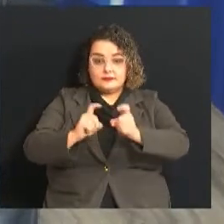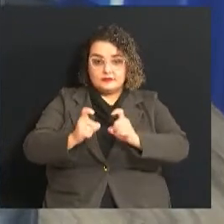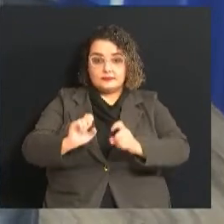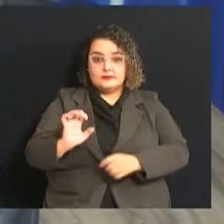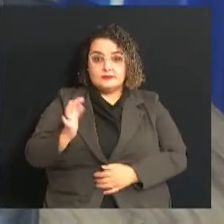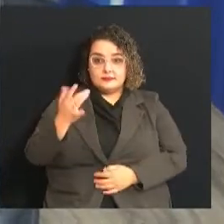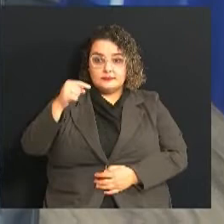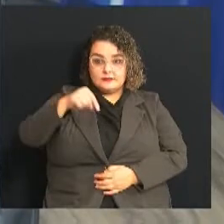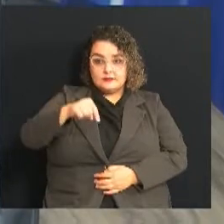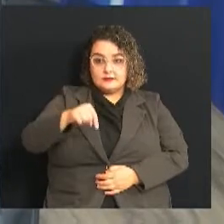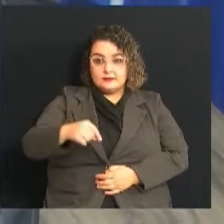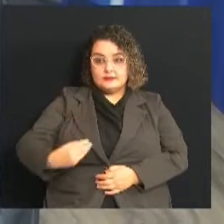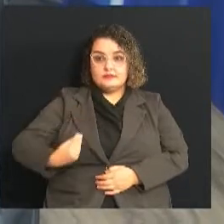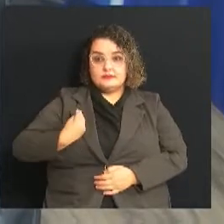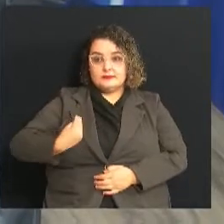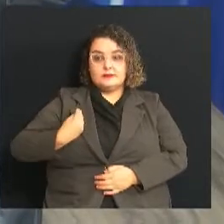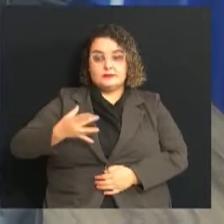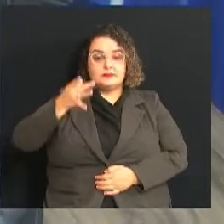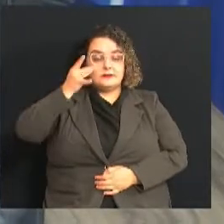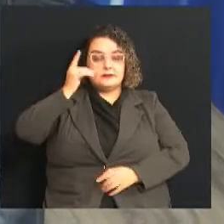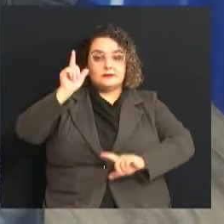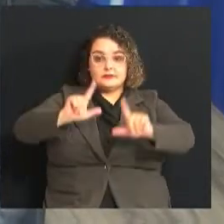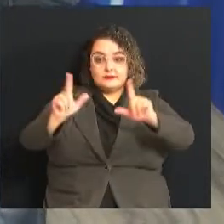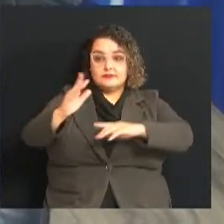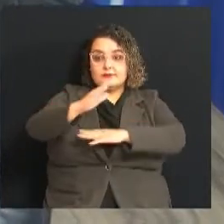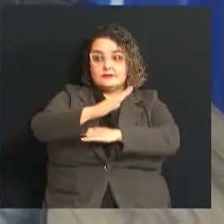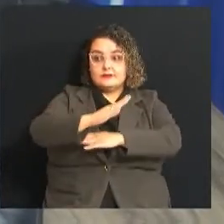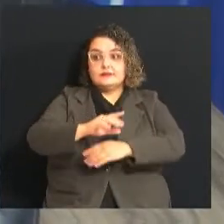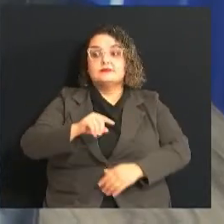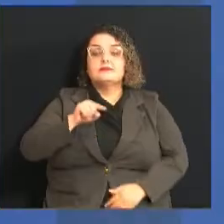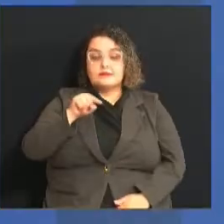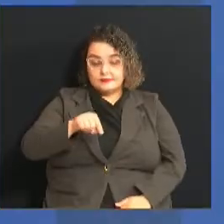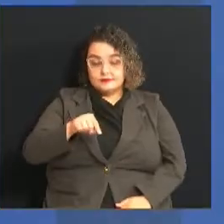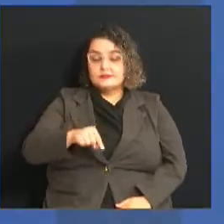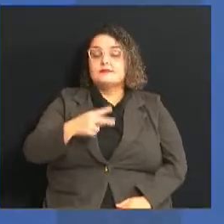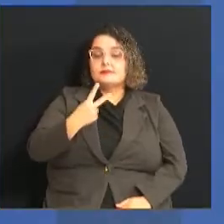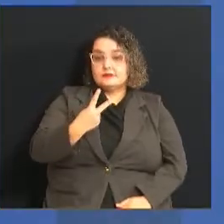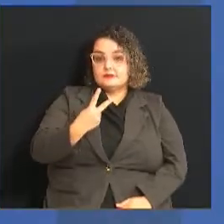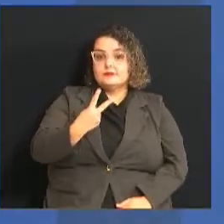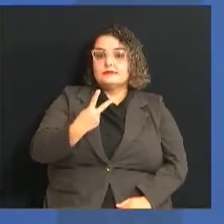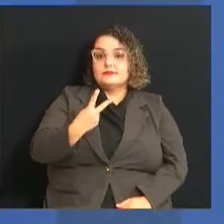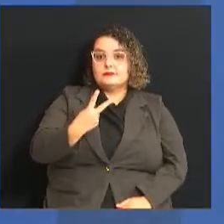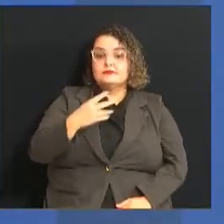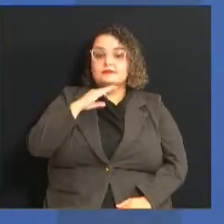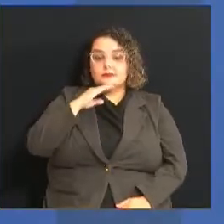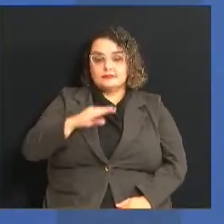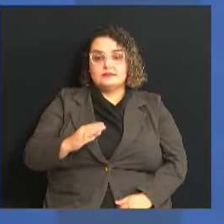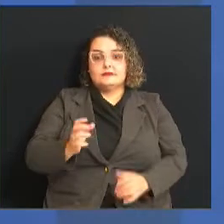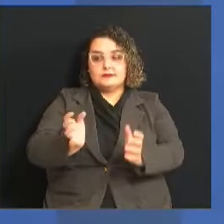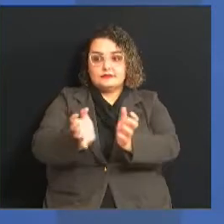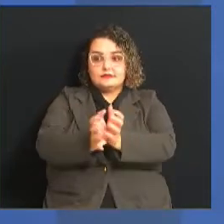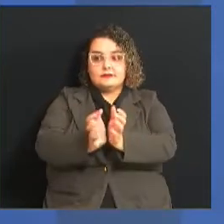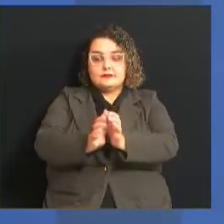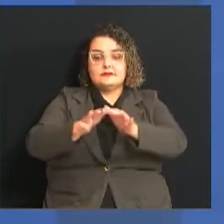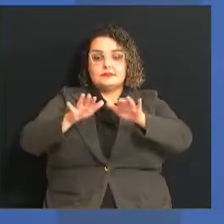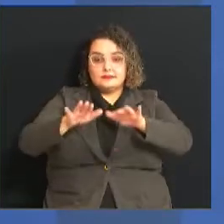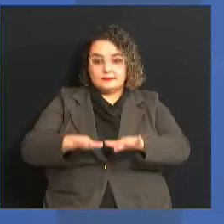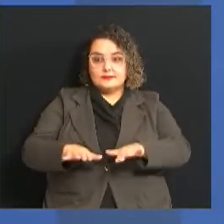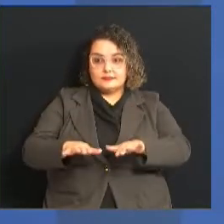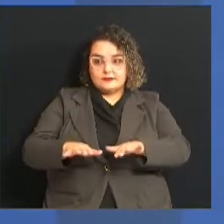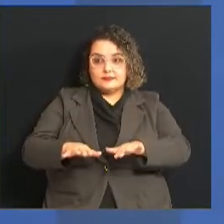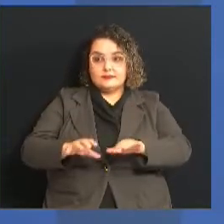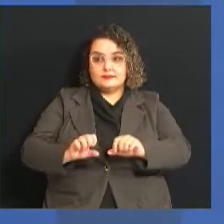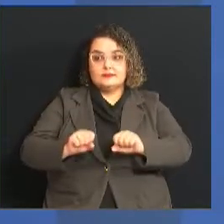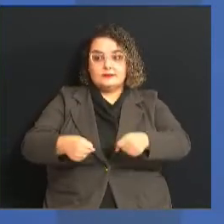com transmissão da TV Câmara Campinas. Daqui a pouco, às 14h, quem se reúne é a Comissão Permanente de Defesa